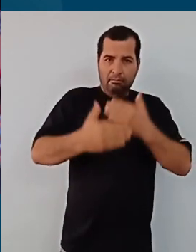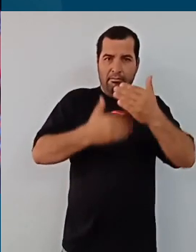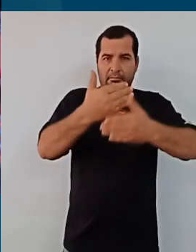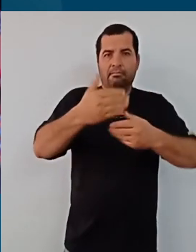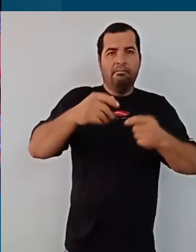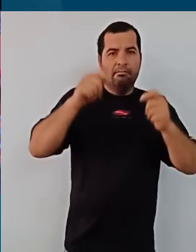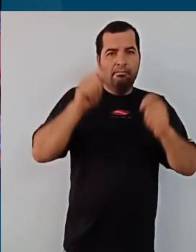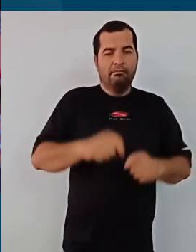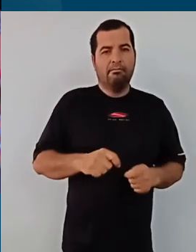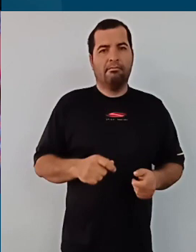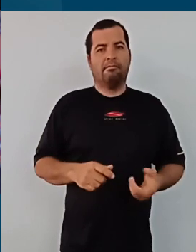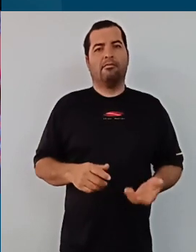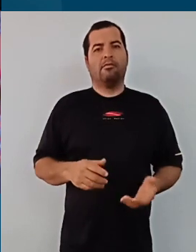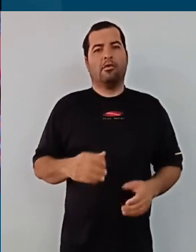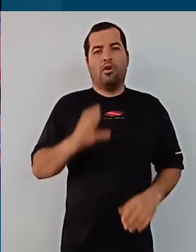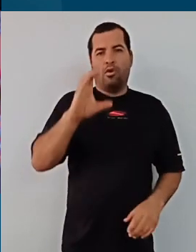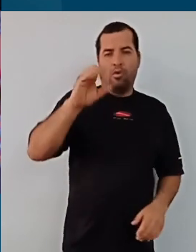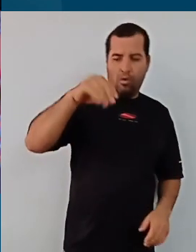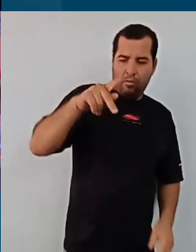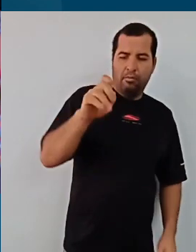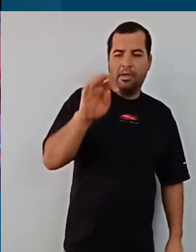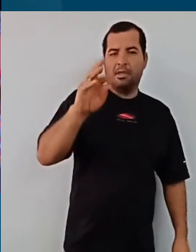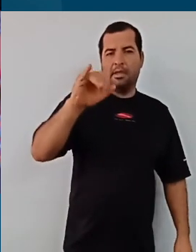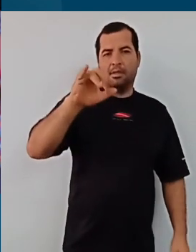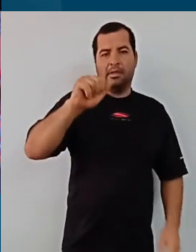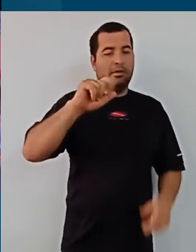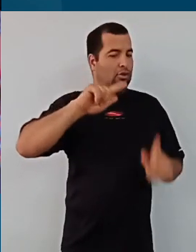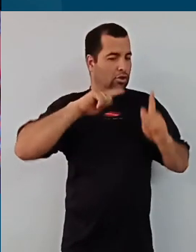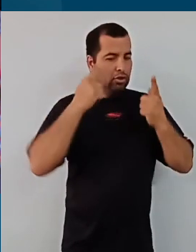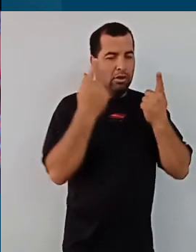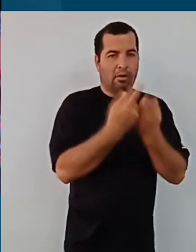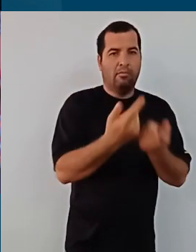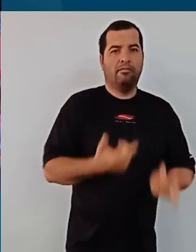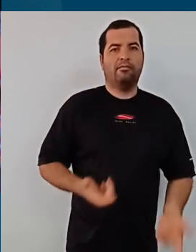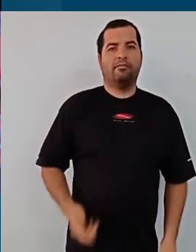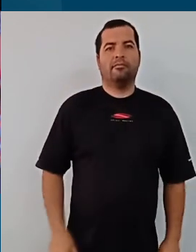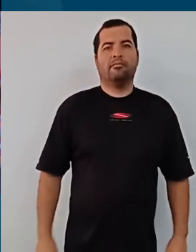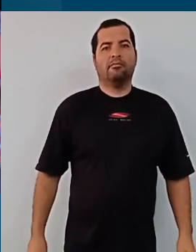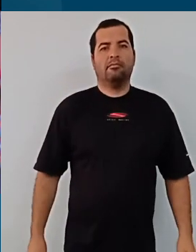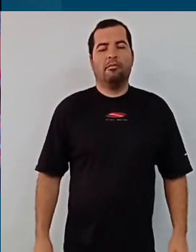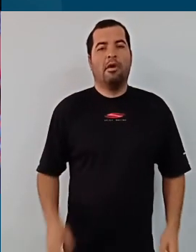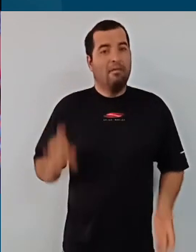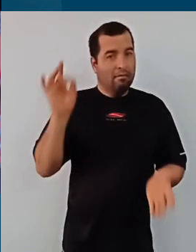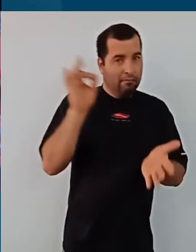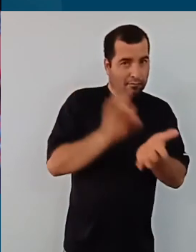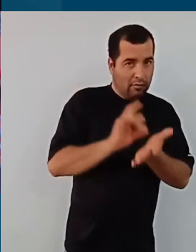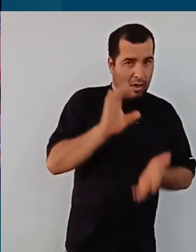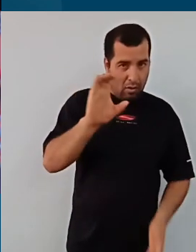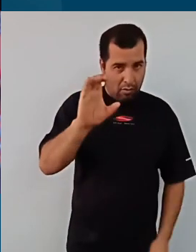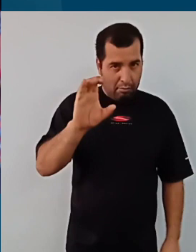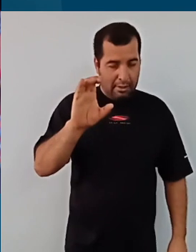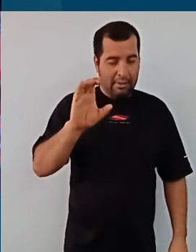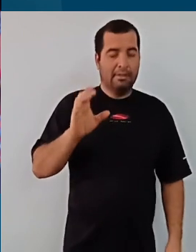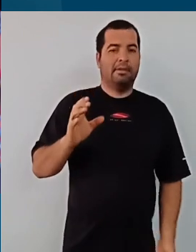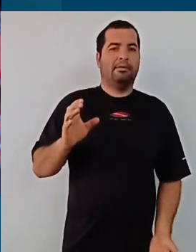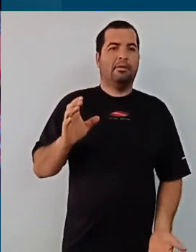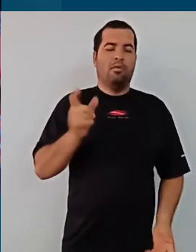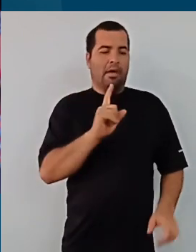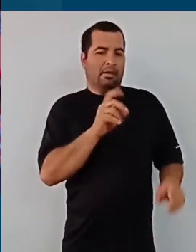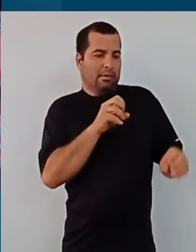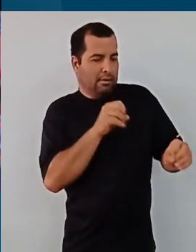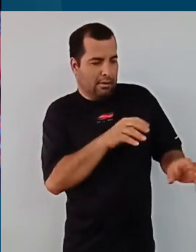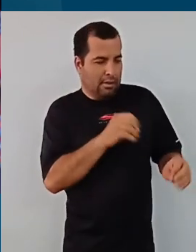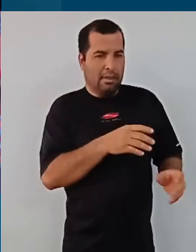que na sua fala fica tão marcada essa ideia de que, na verdade, competência não é uma coisa que a gente